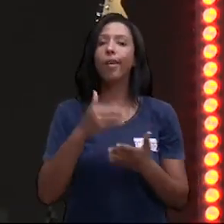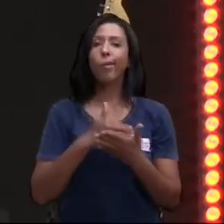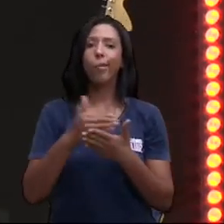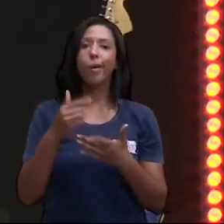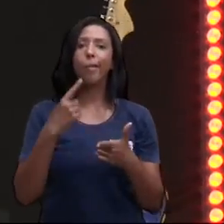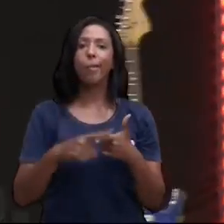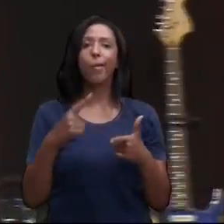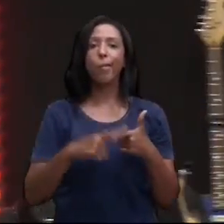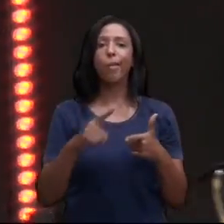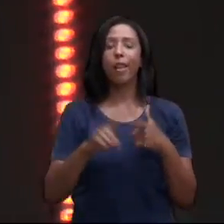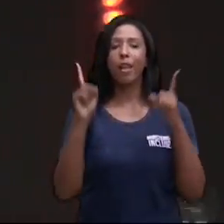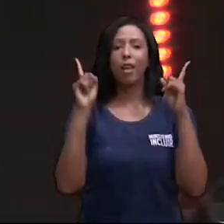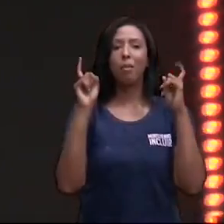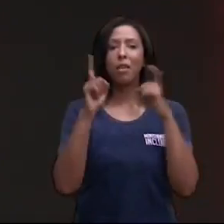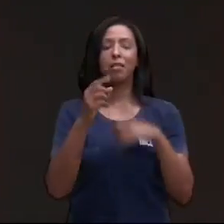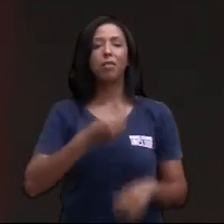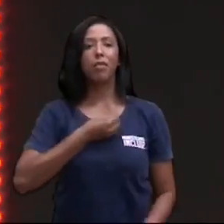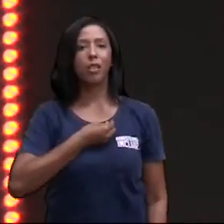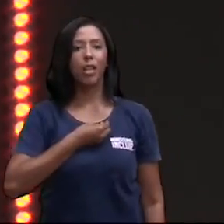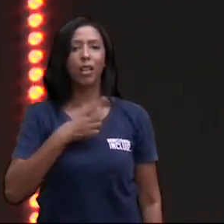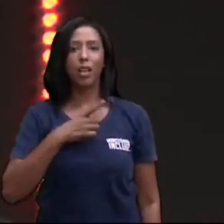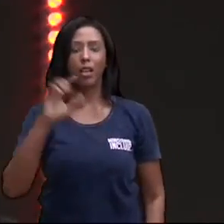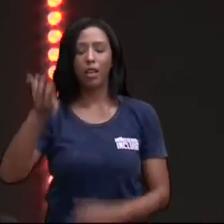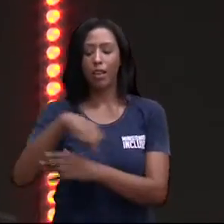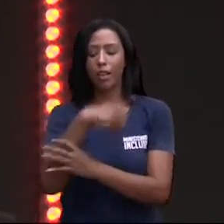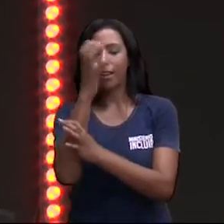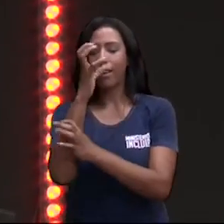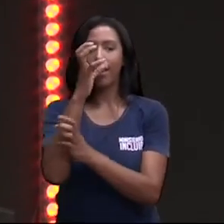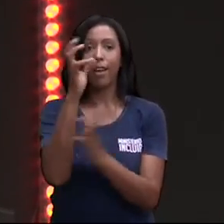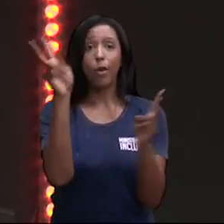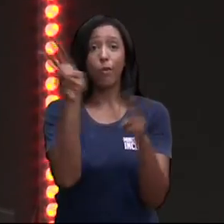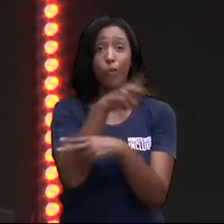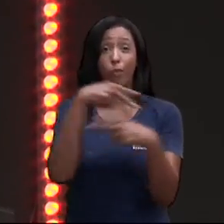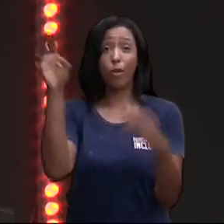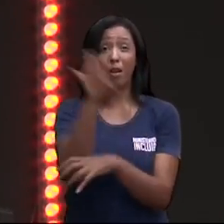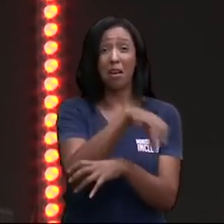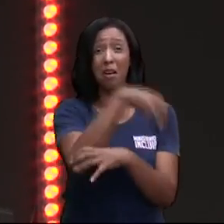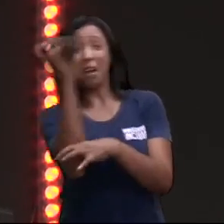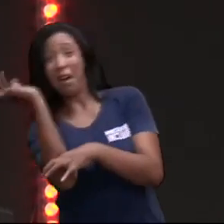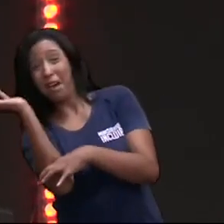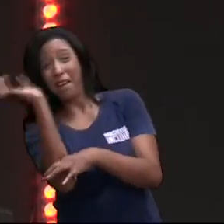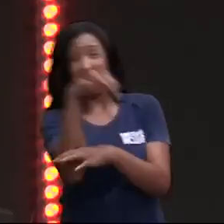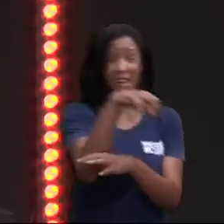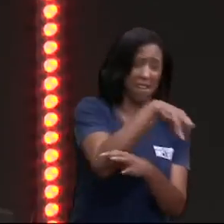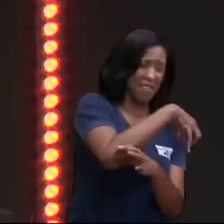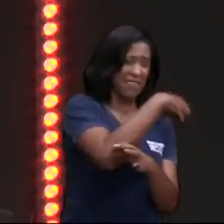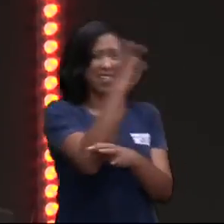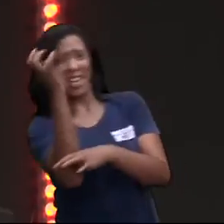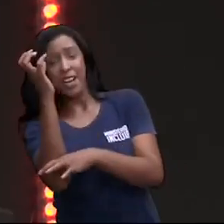vida bom e Quando A Tempestade Vem o vento bate e as raízes são testadas